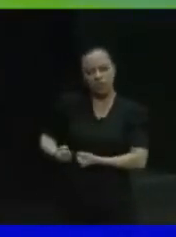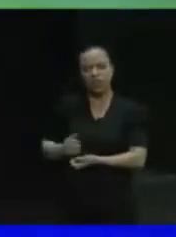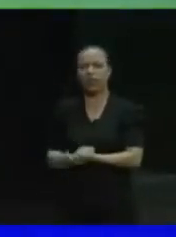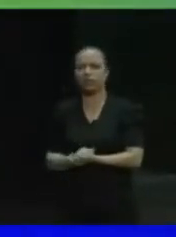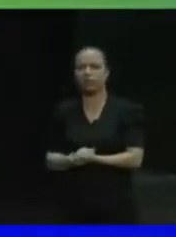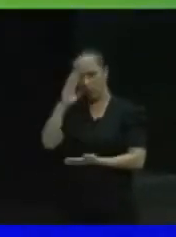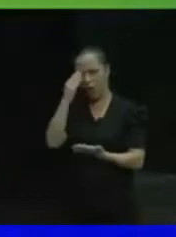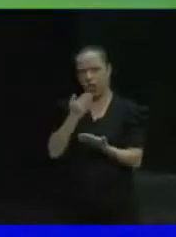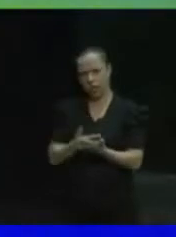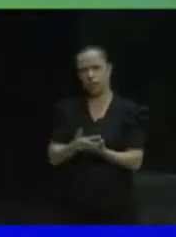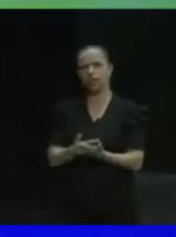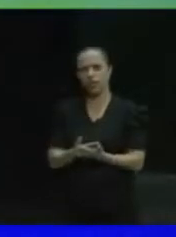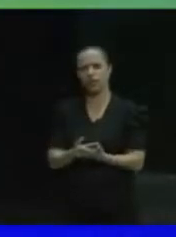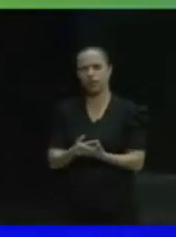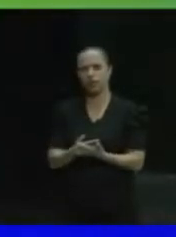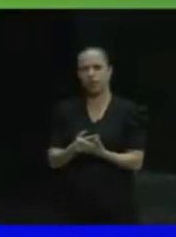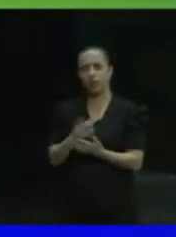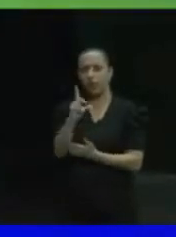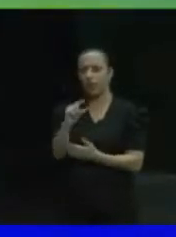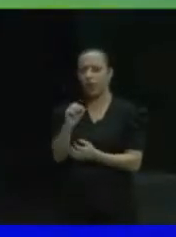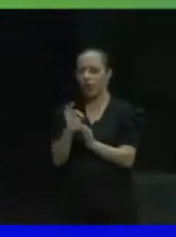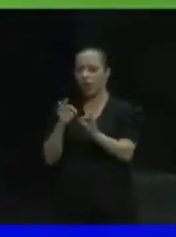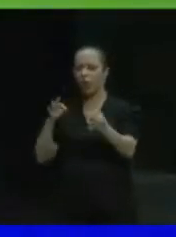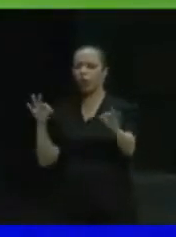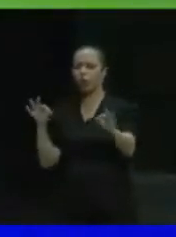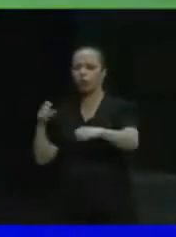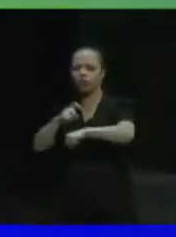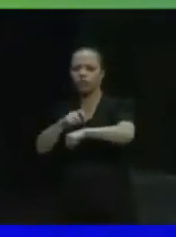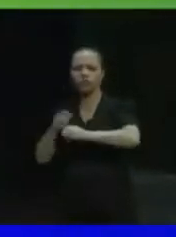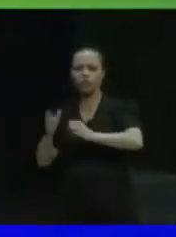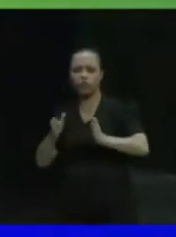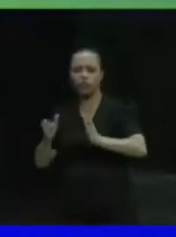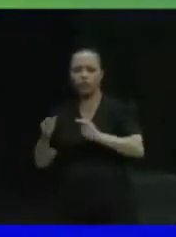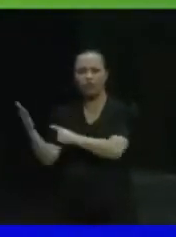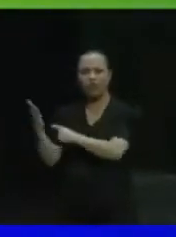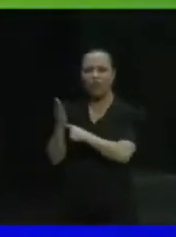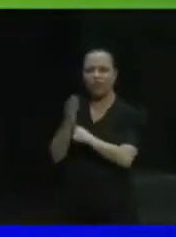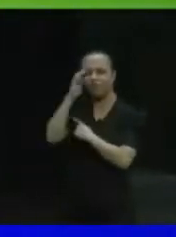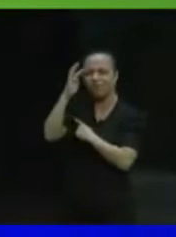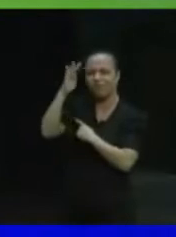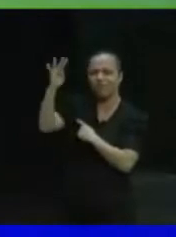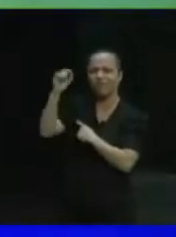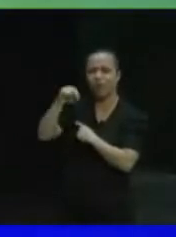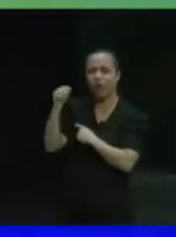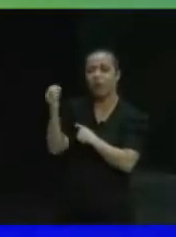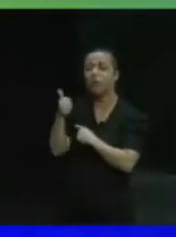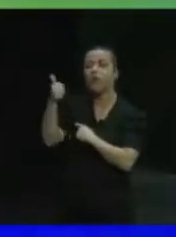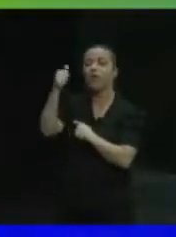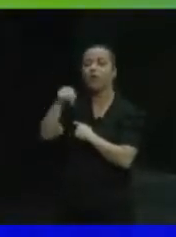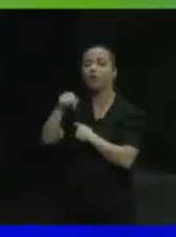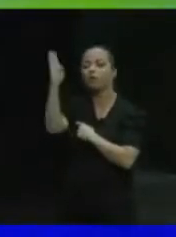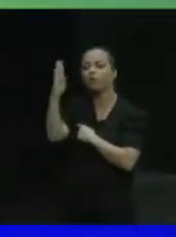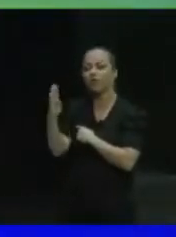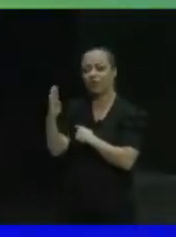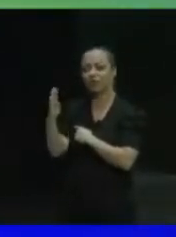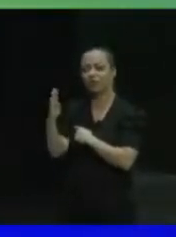Eu acreditei que ficar longe por um tempo me ajudaria a refletir melhor sobre o Brasil.